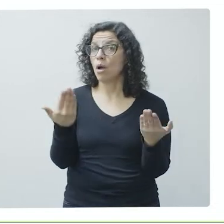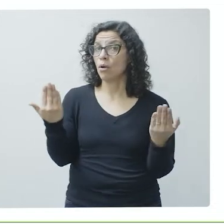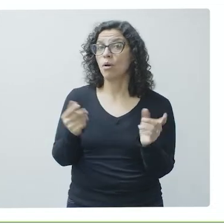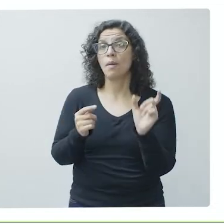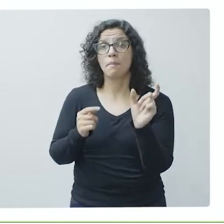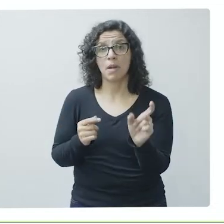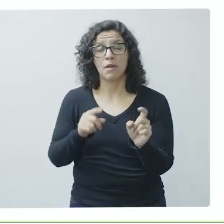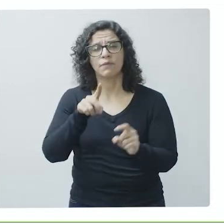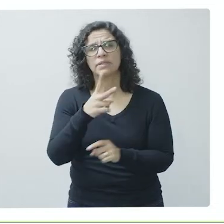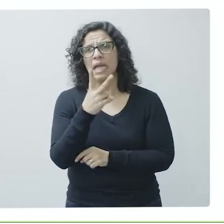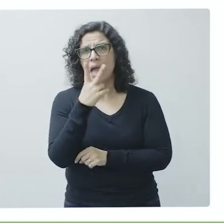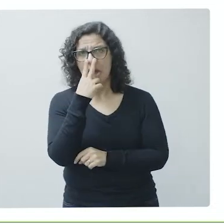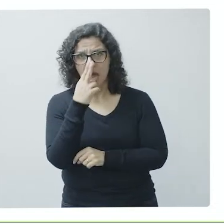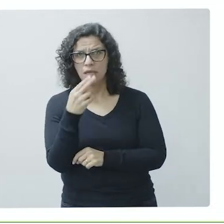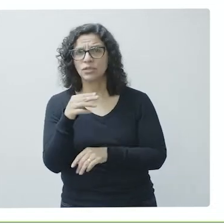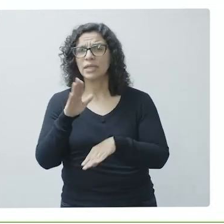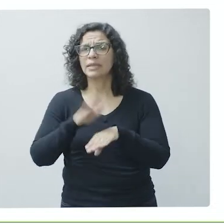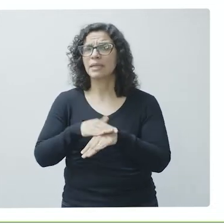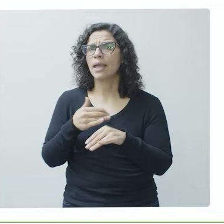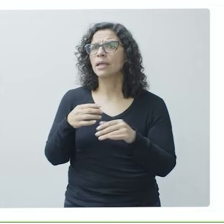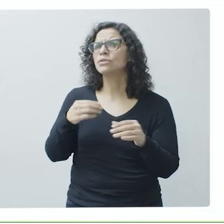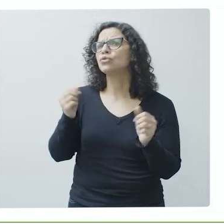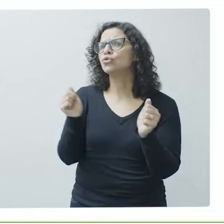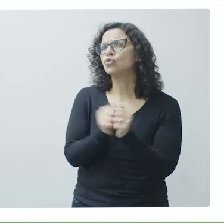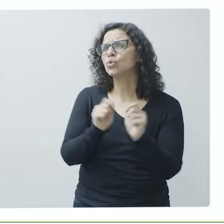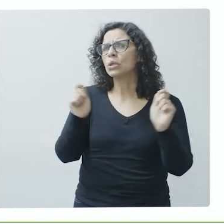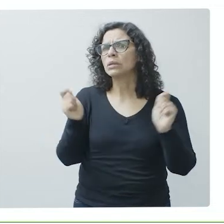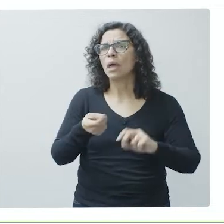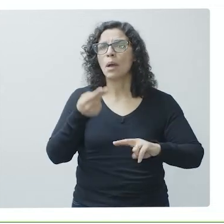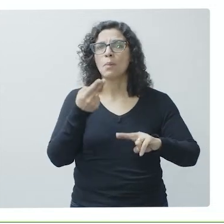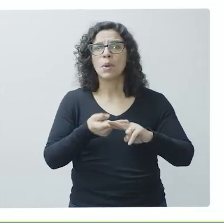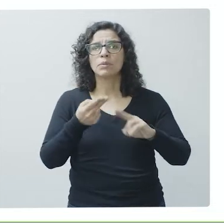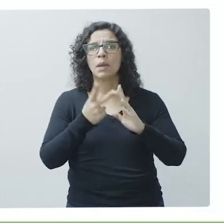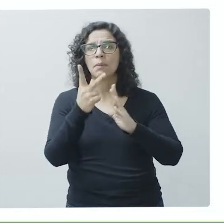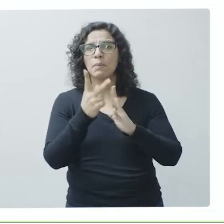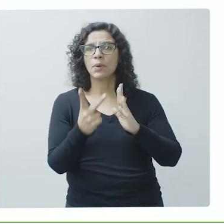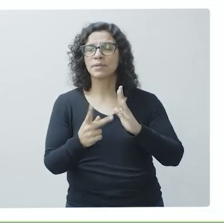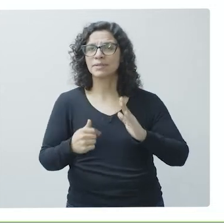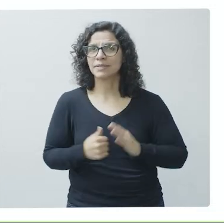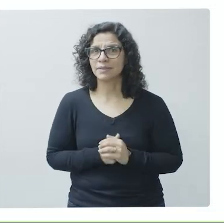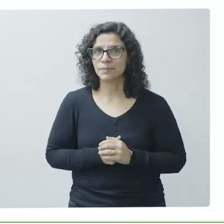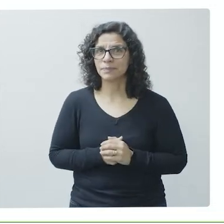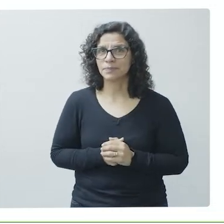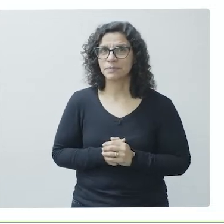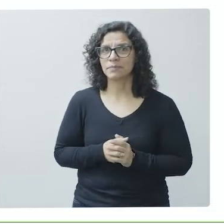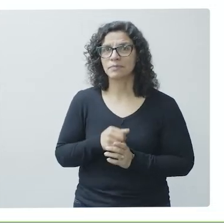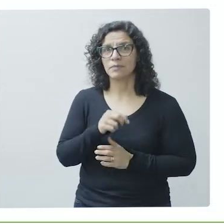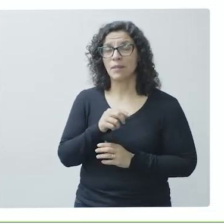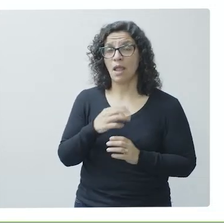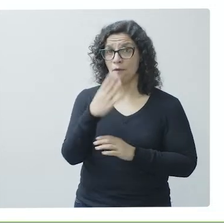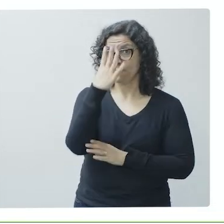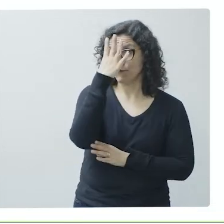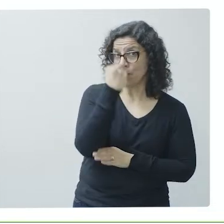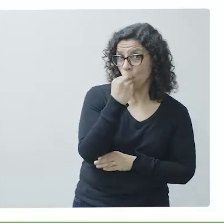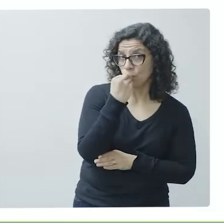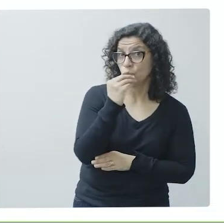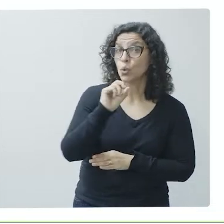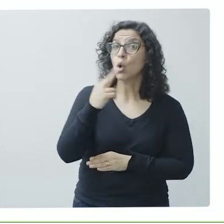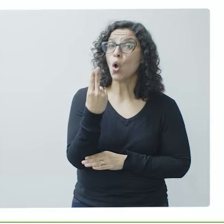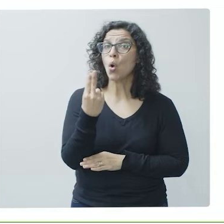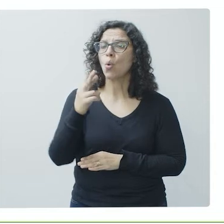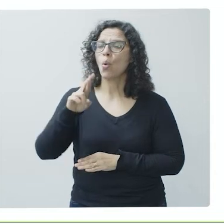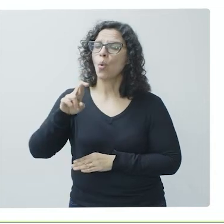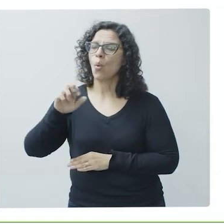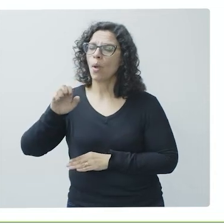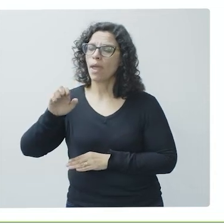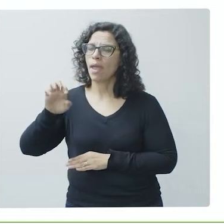Qual delas você acha que mais se encaixa no poema? O retrato fotografia? Ou